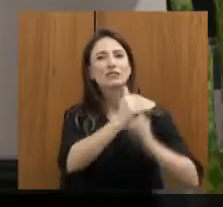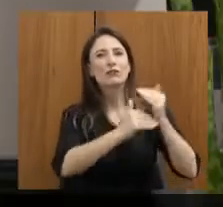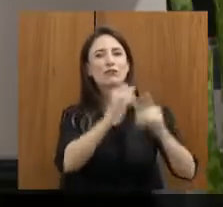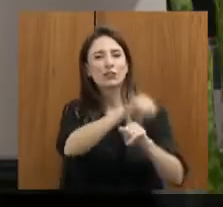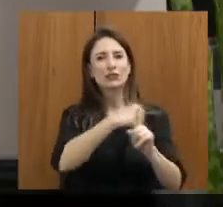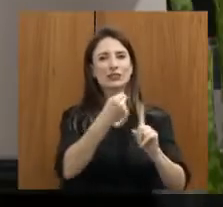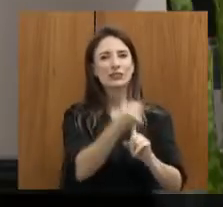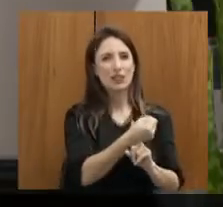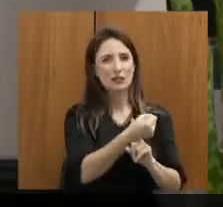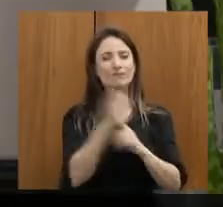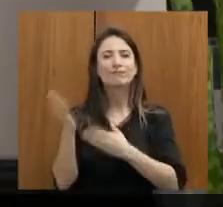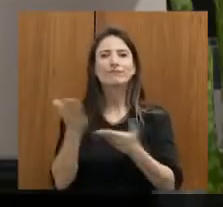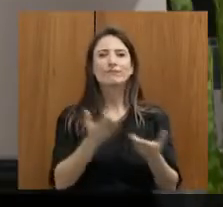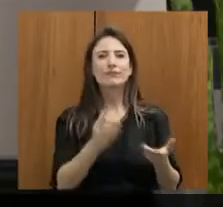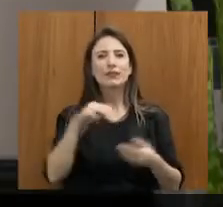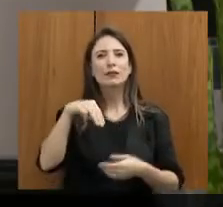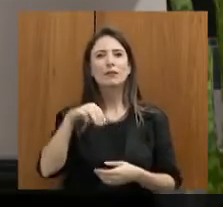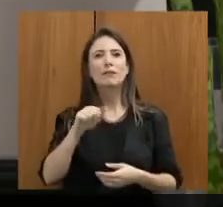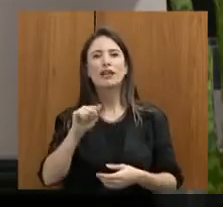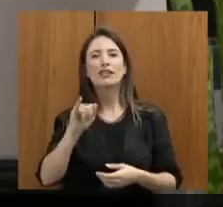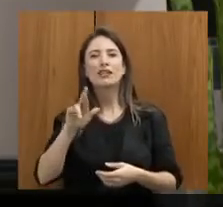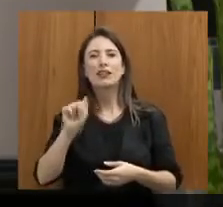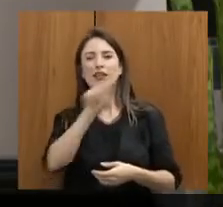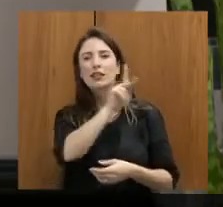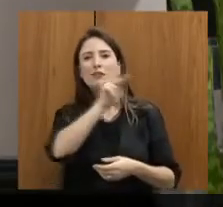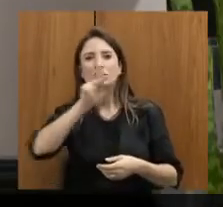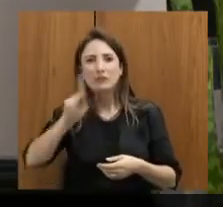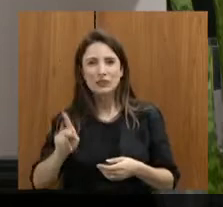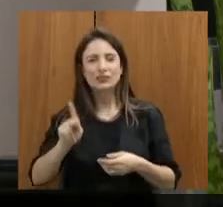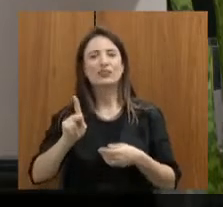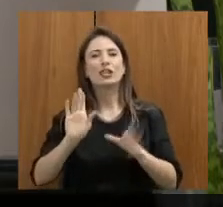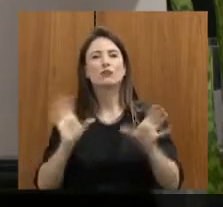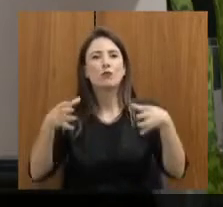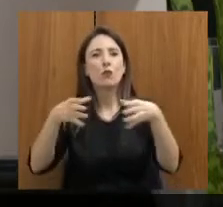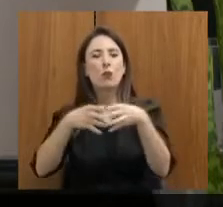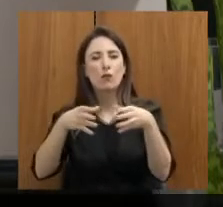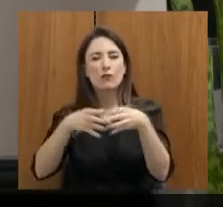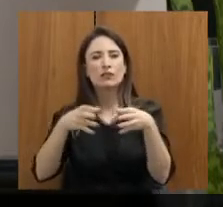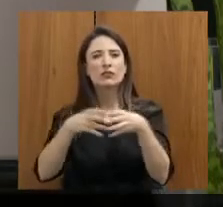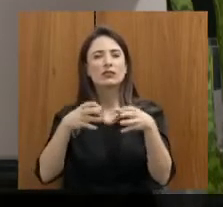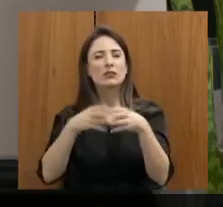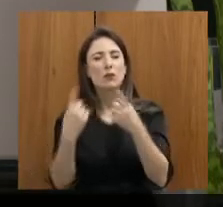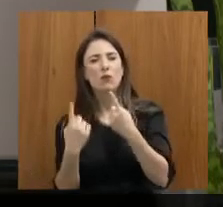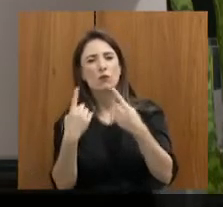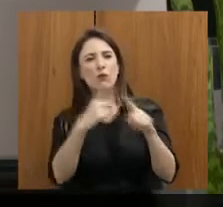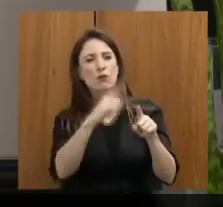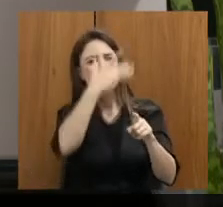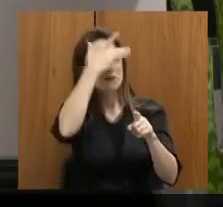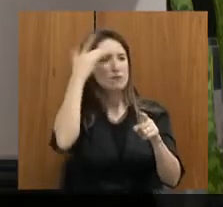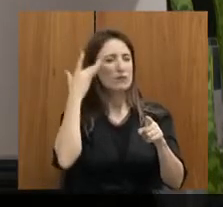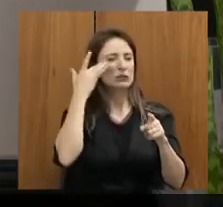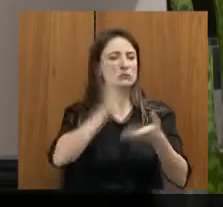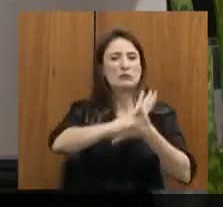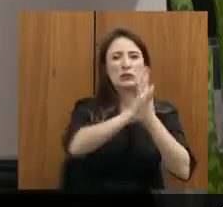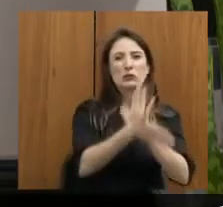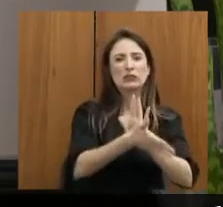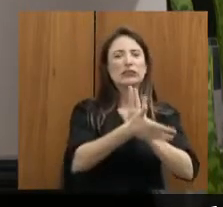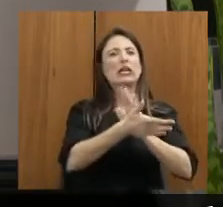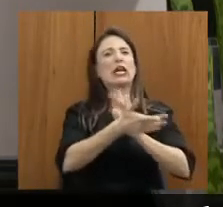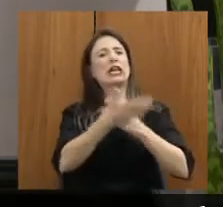Oi Maíra vida Presidenta da comissão de combate à intolerância religiosa da oab-bahia e Conselheiro Estadual da OAB